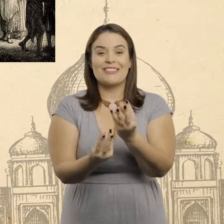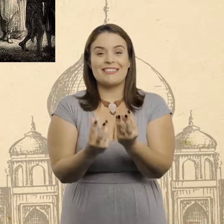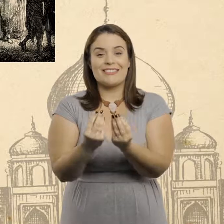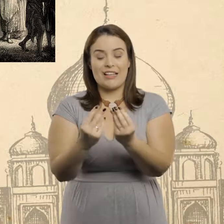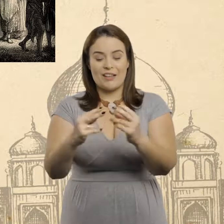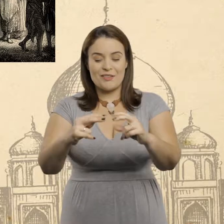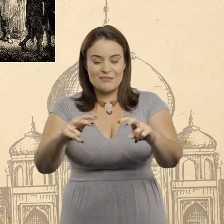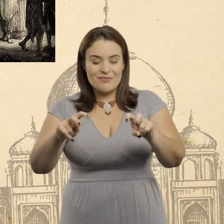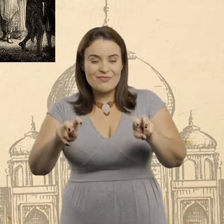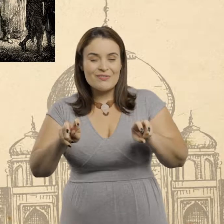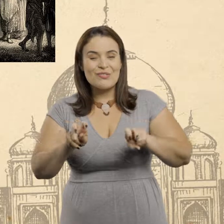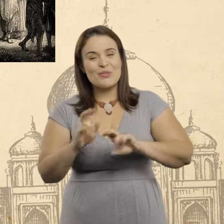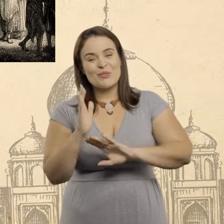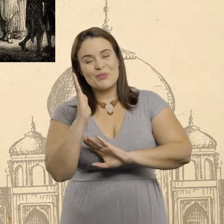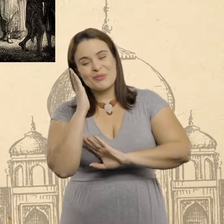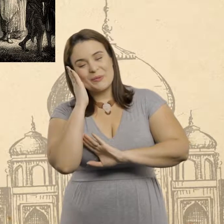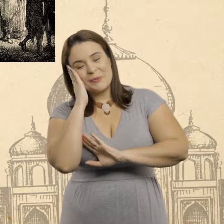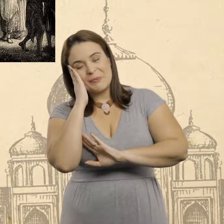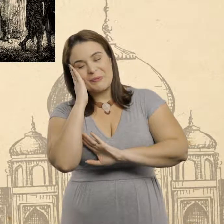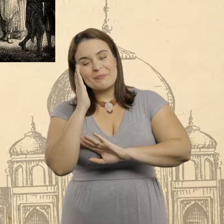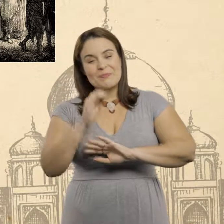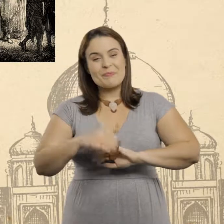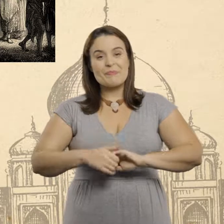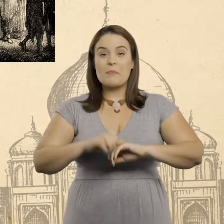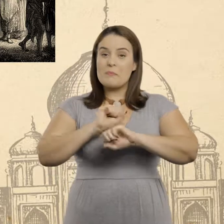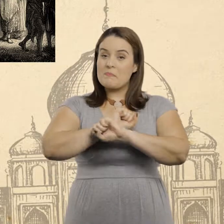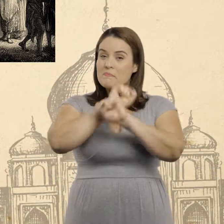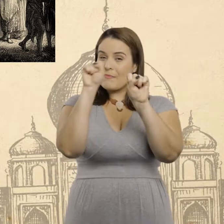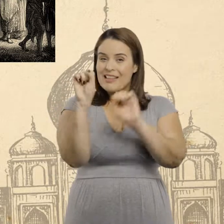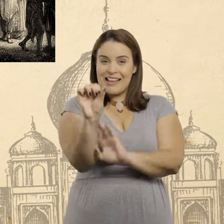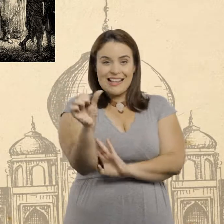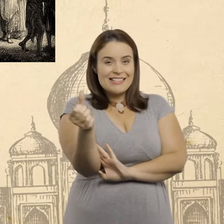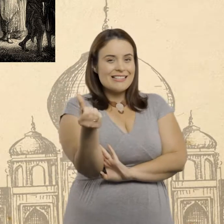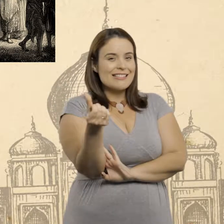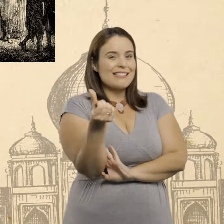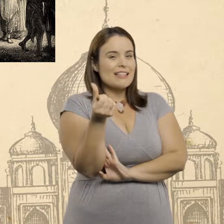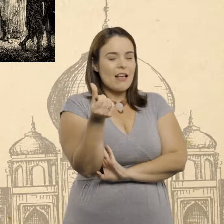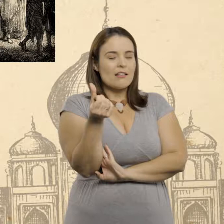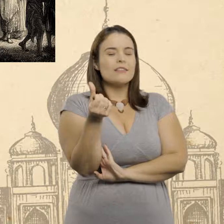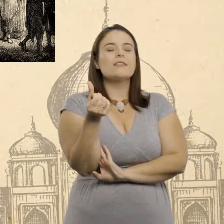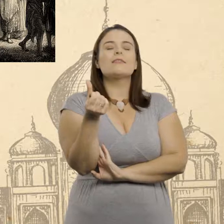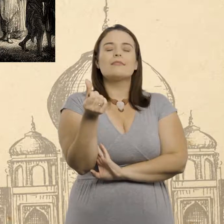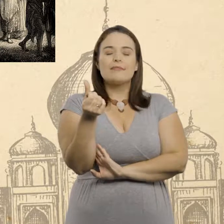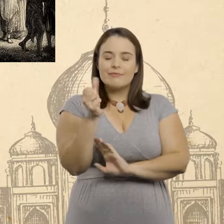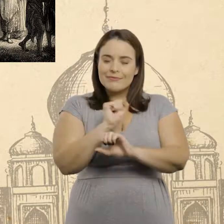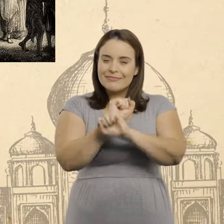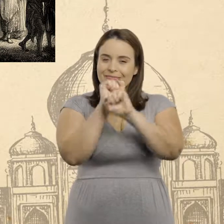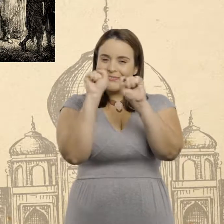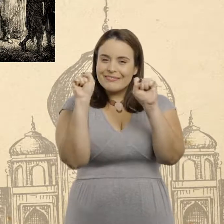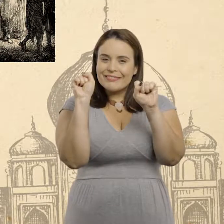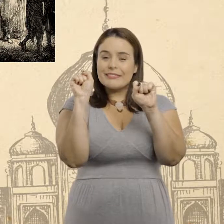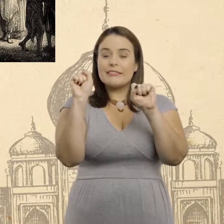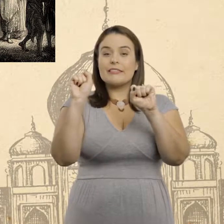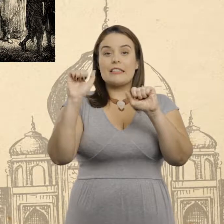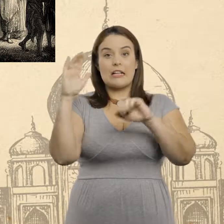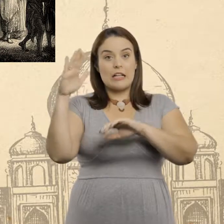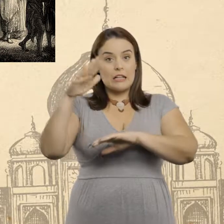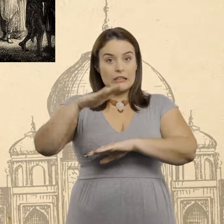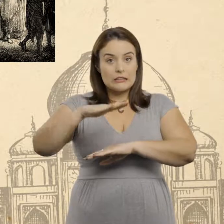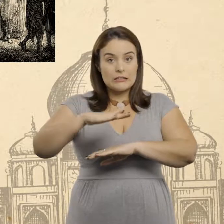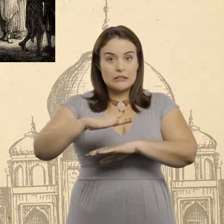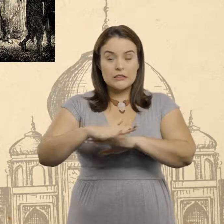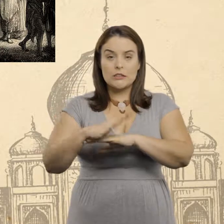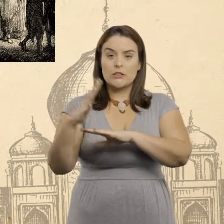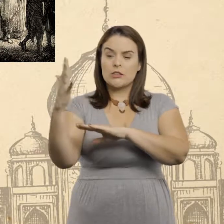fogueira. Voltaram a viajar às 6 da manhã. Tudo corria bem, mas no meio da tarde, o guia desconfiou que alguma